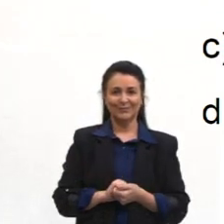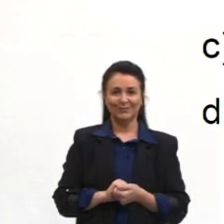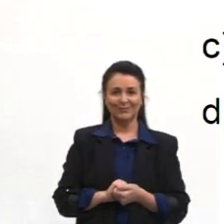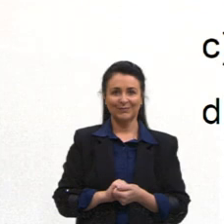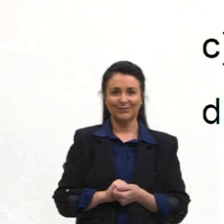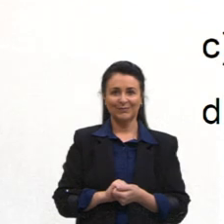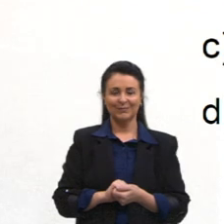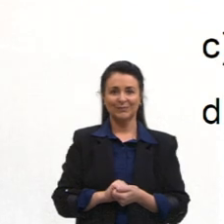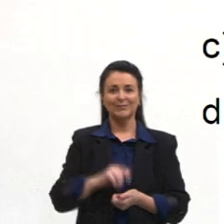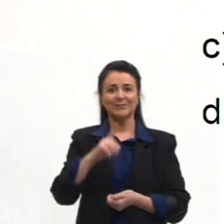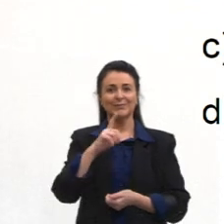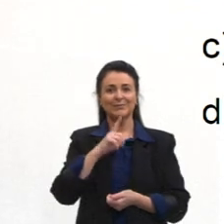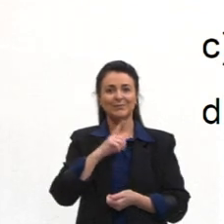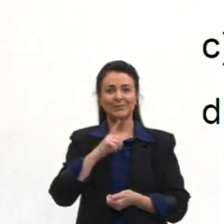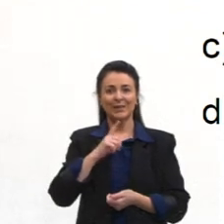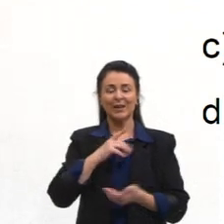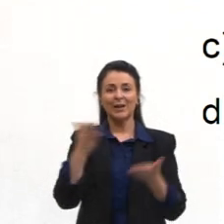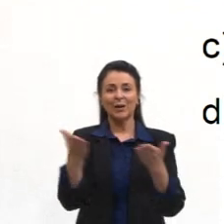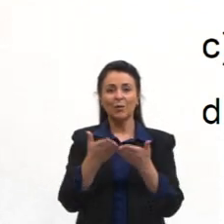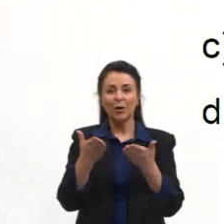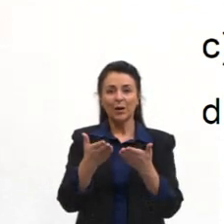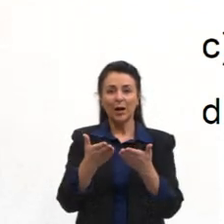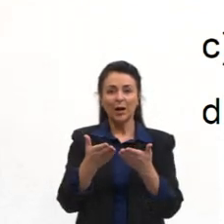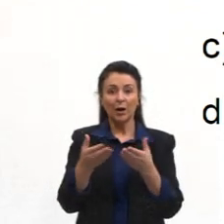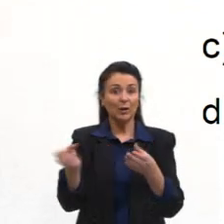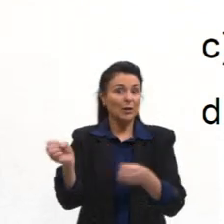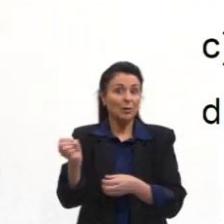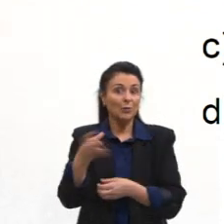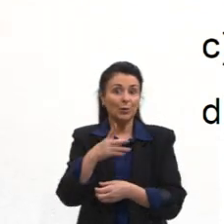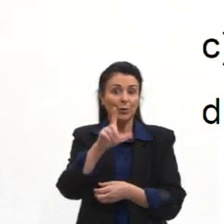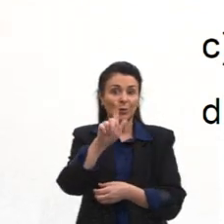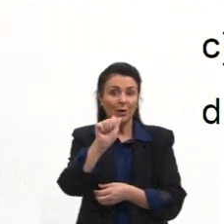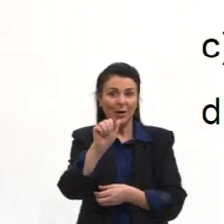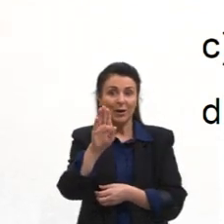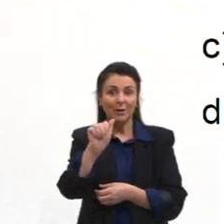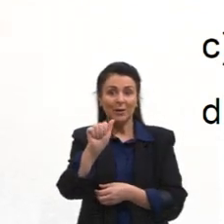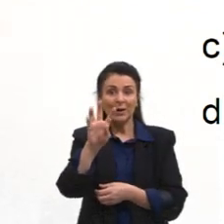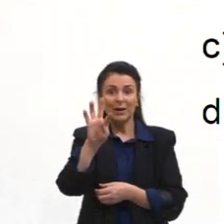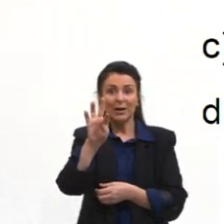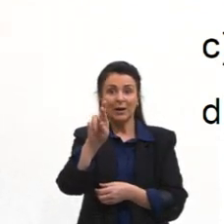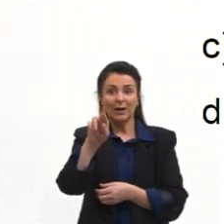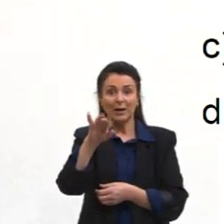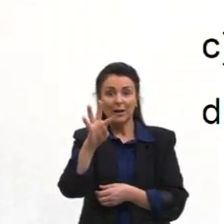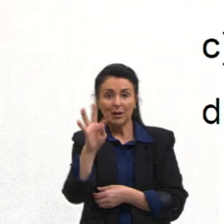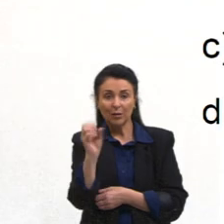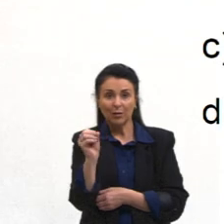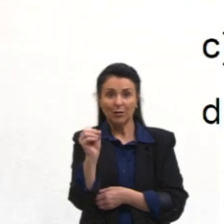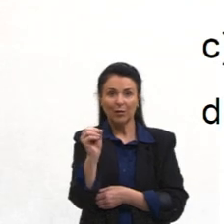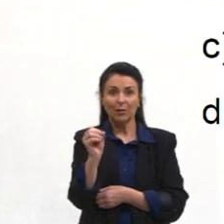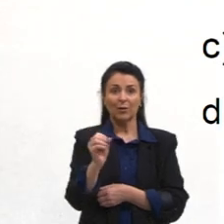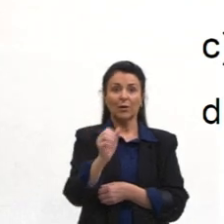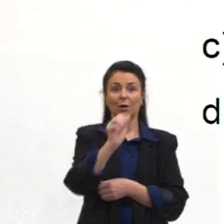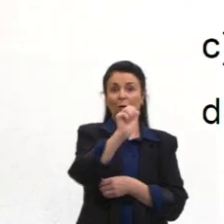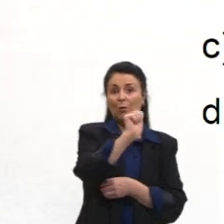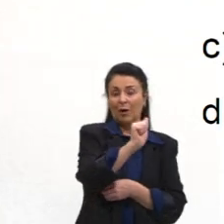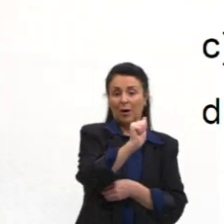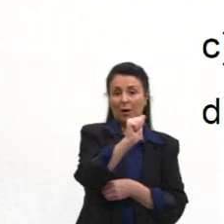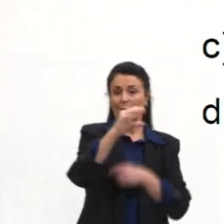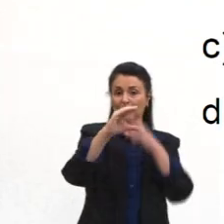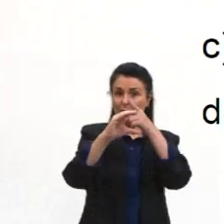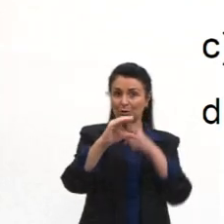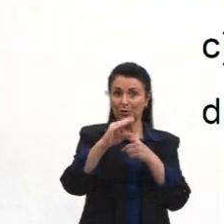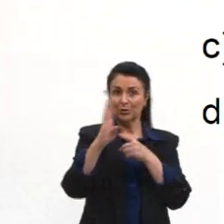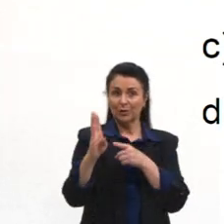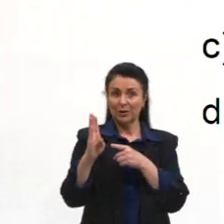a galinha então nós temos um gabarito então e não está com a não está contido em ver a não está contido em ser